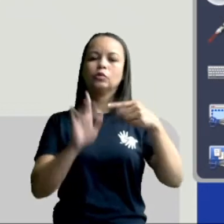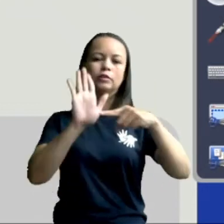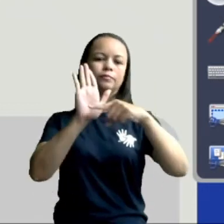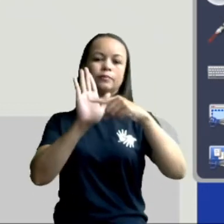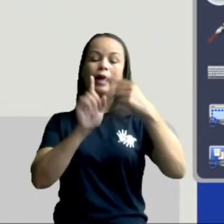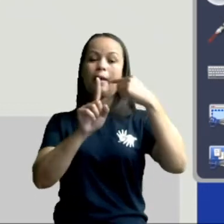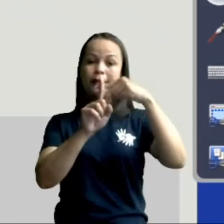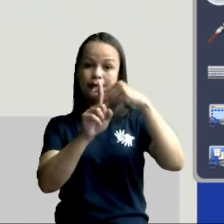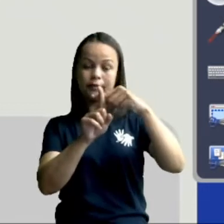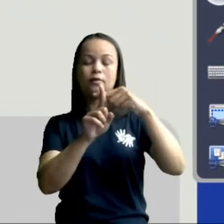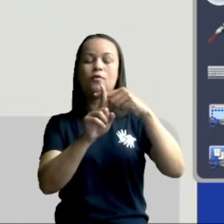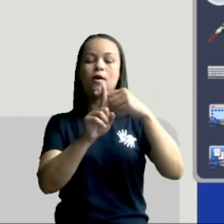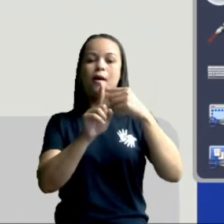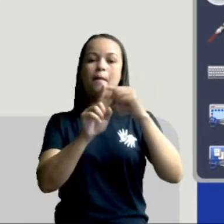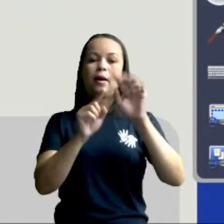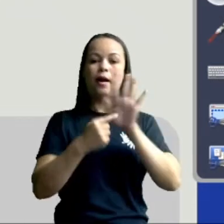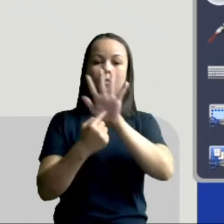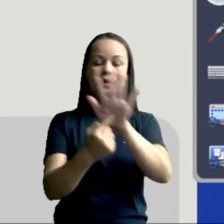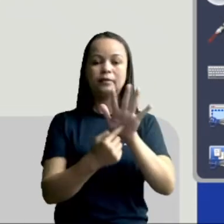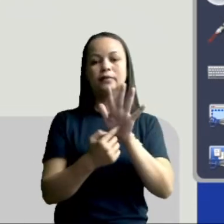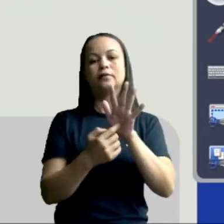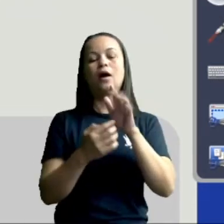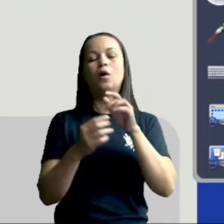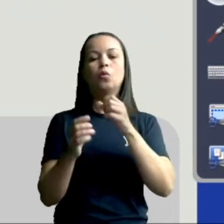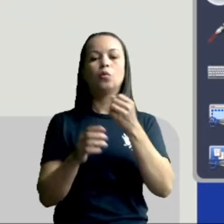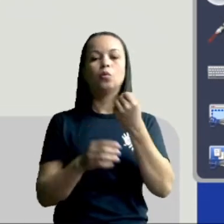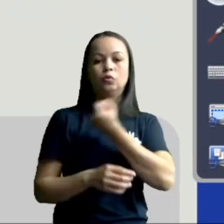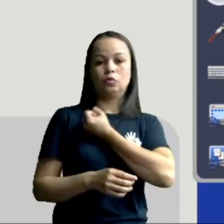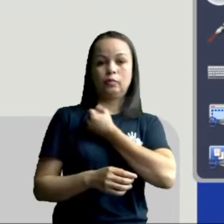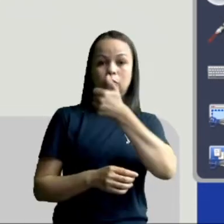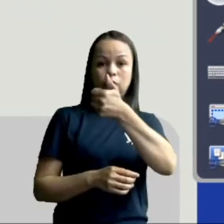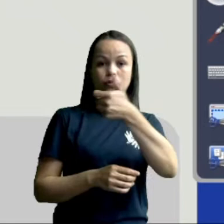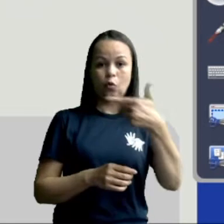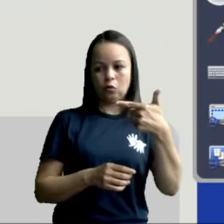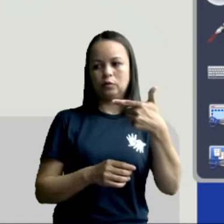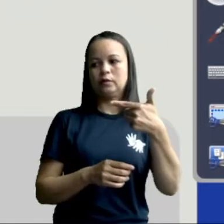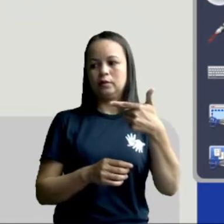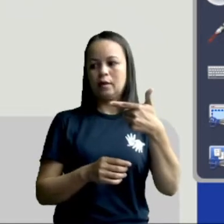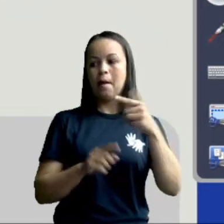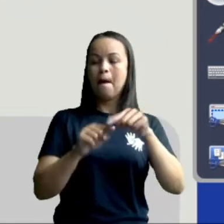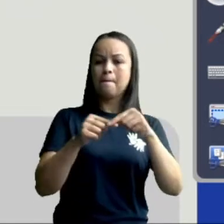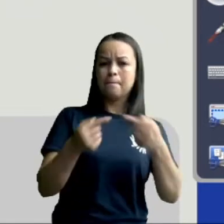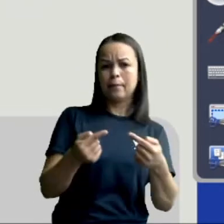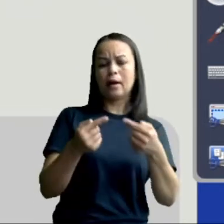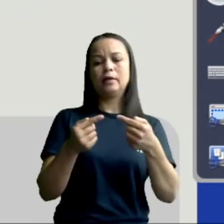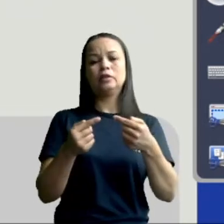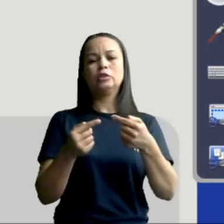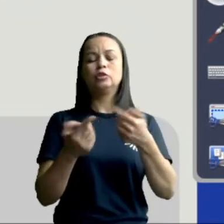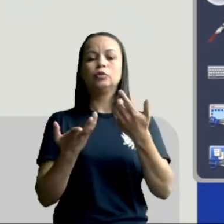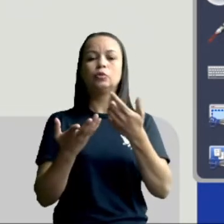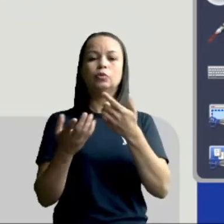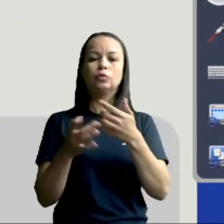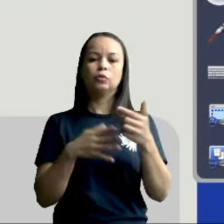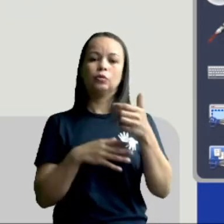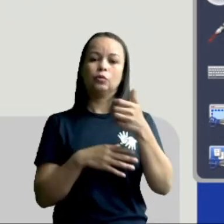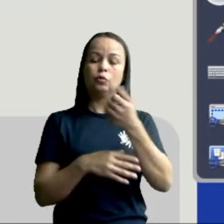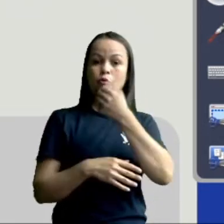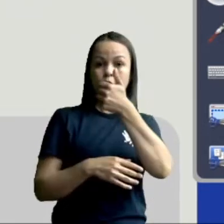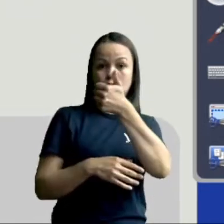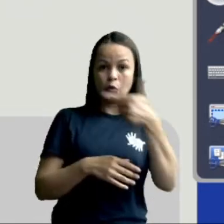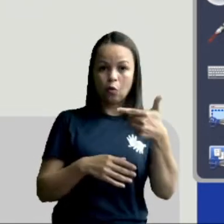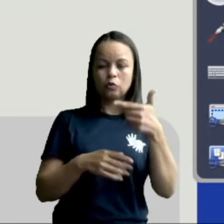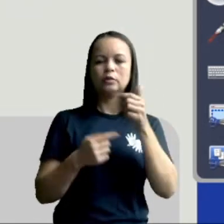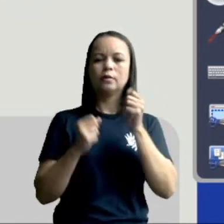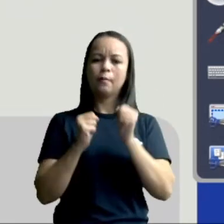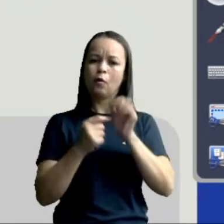para representar o número 12. Mas o 12 também pode ser representado deste modo, ó, 2 vezes